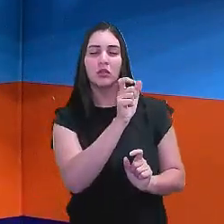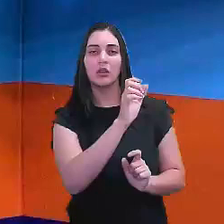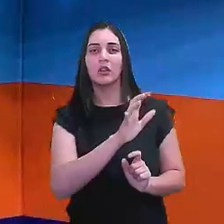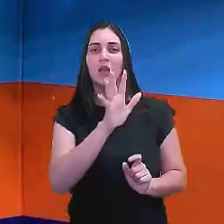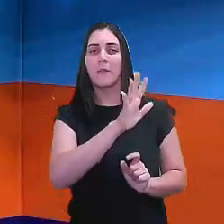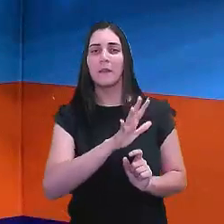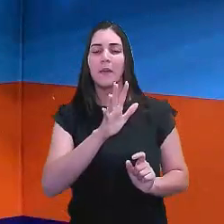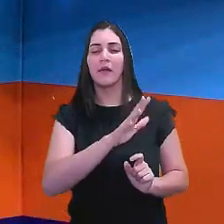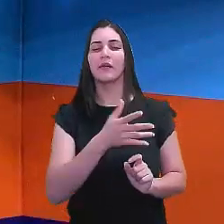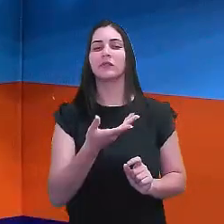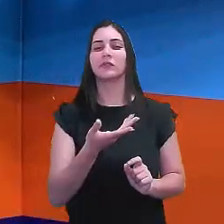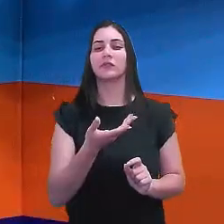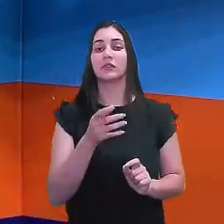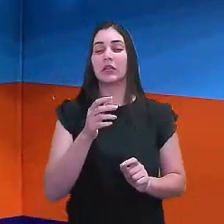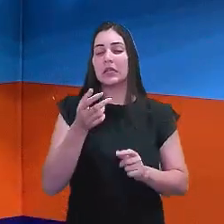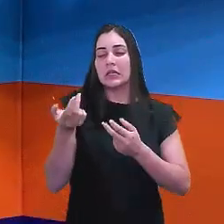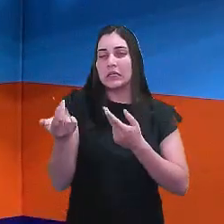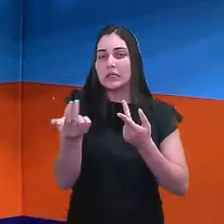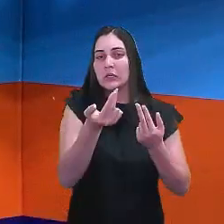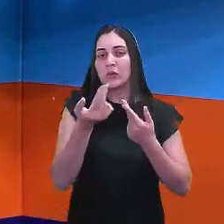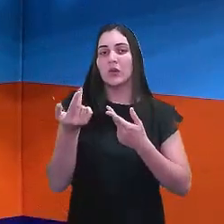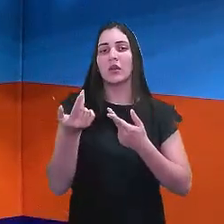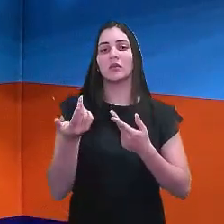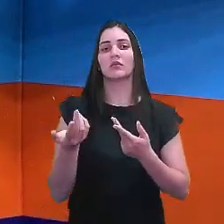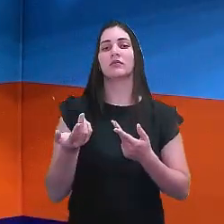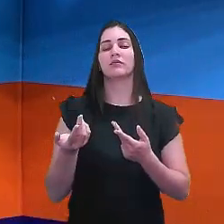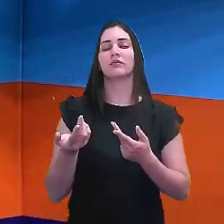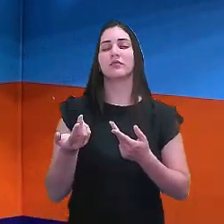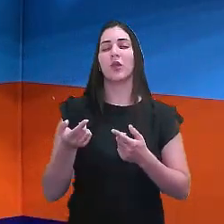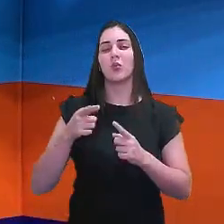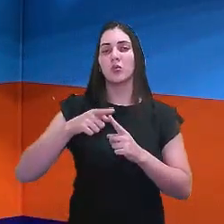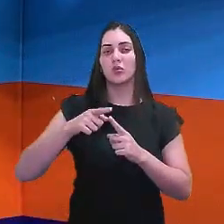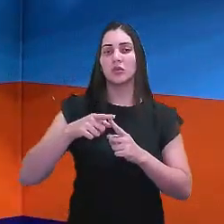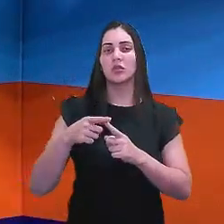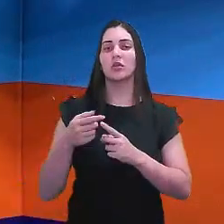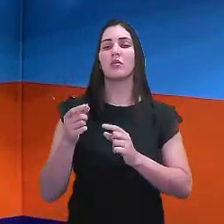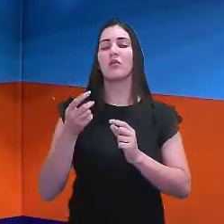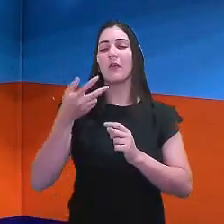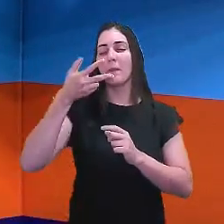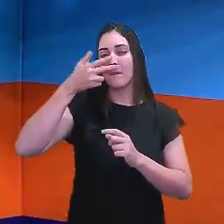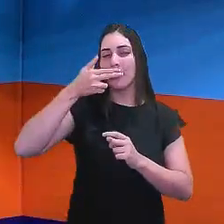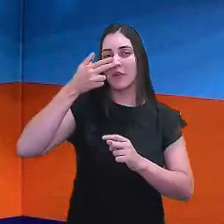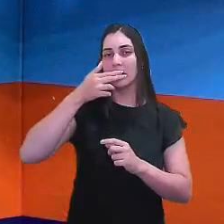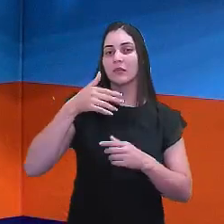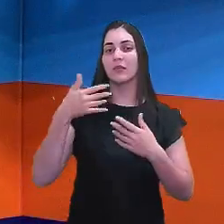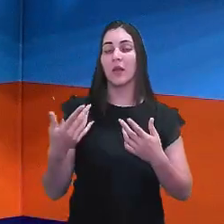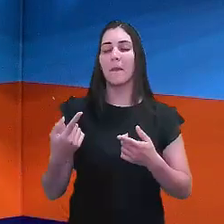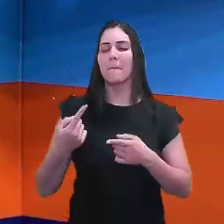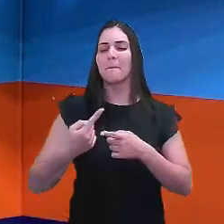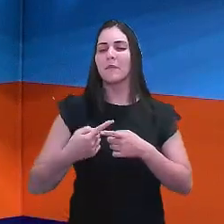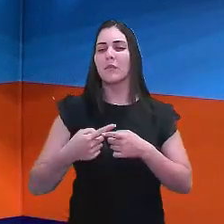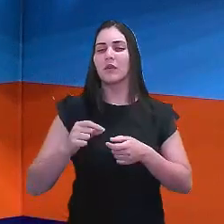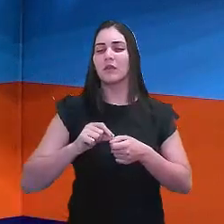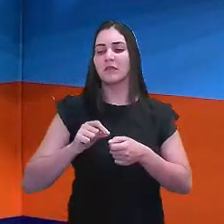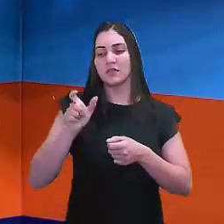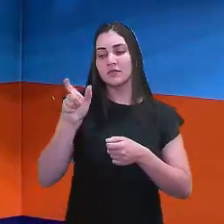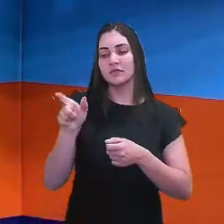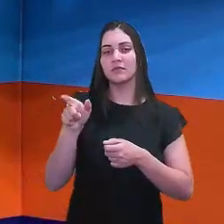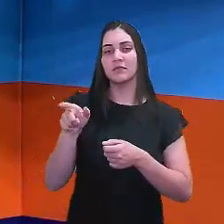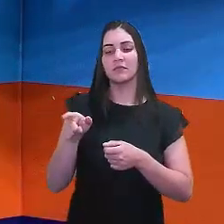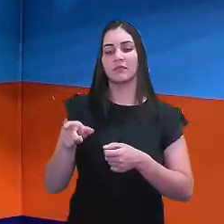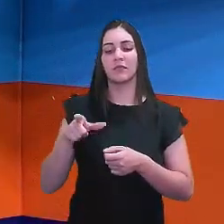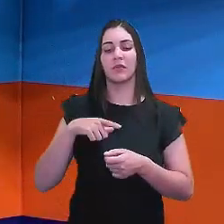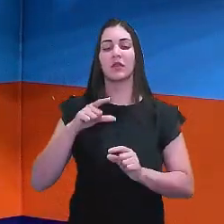naquele filme. É mais ou menos esse o princípio. A alegoria é essa mesma, a analogia é essa mesma. E para que fazer isso? Para justamente,